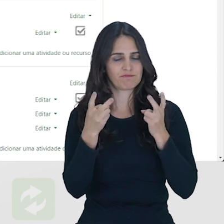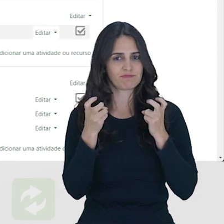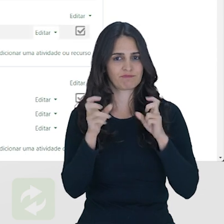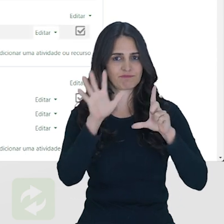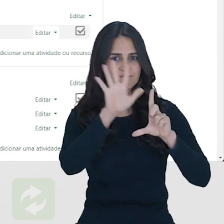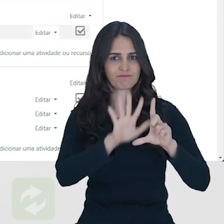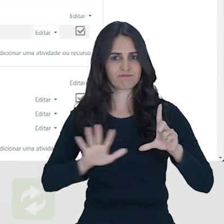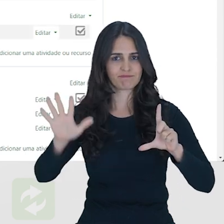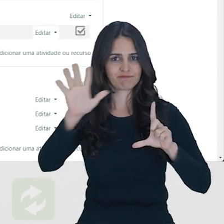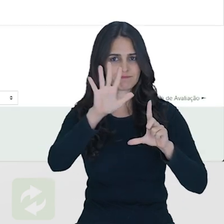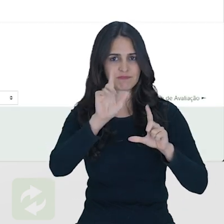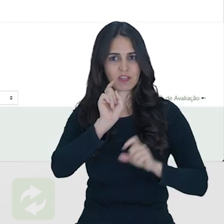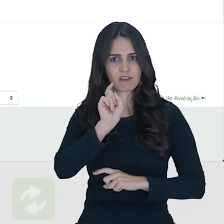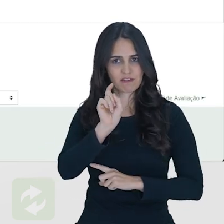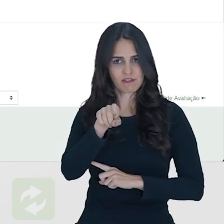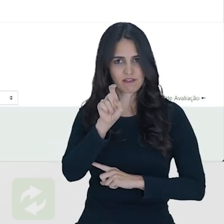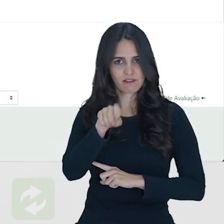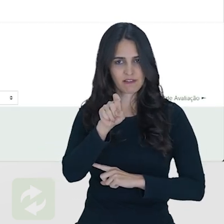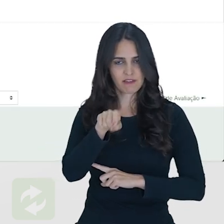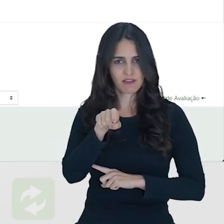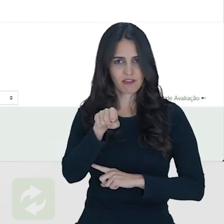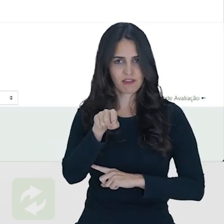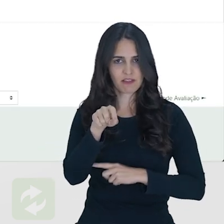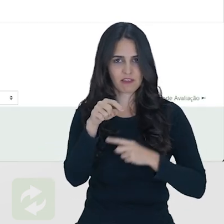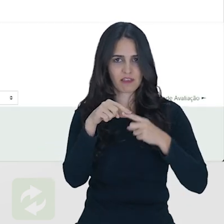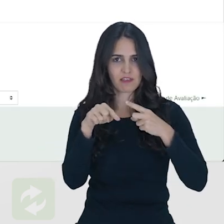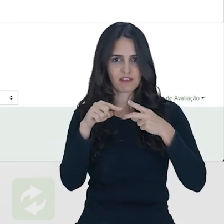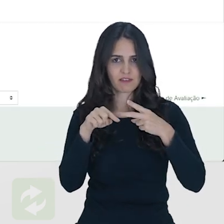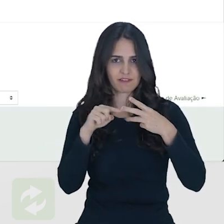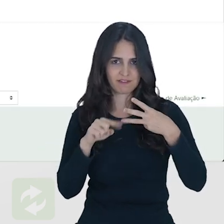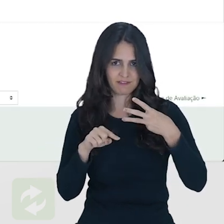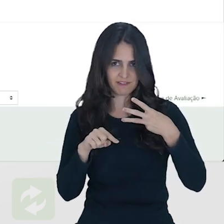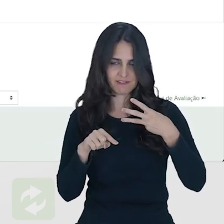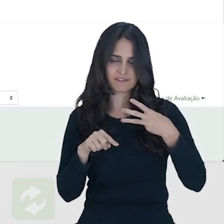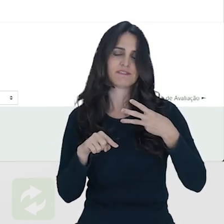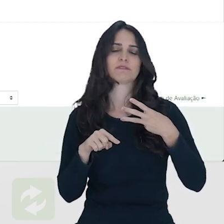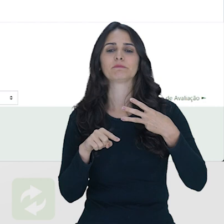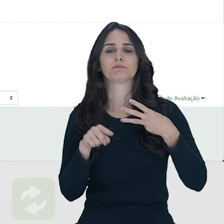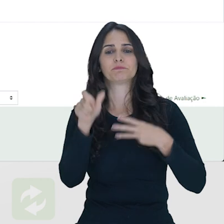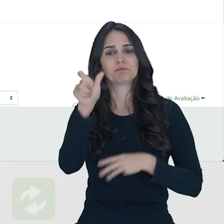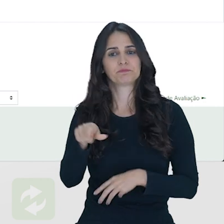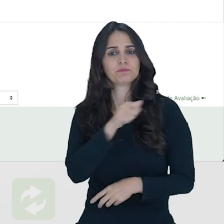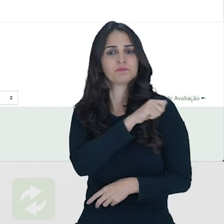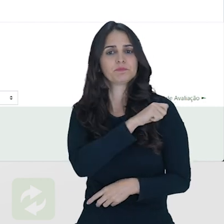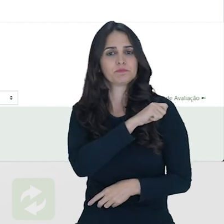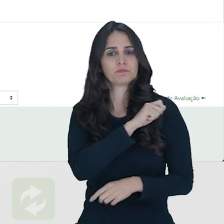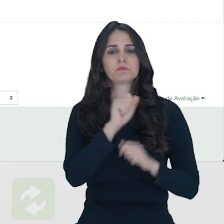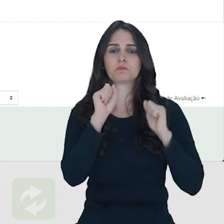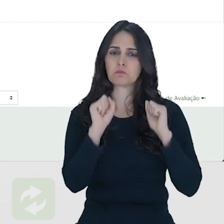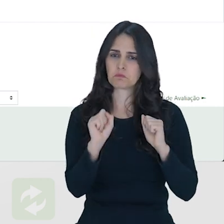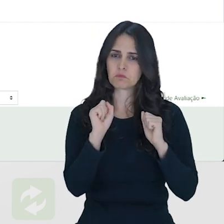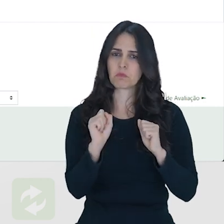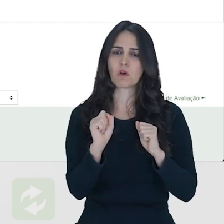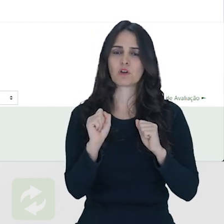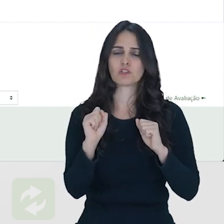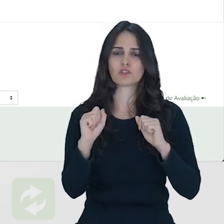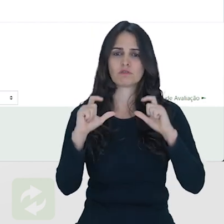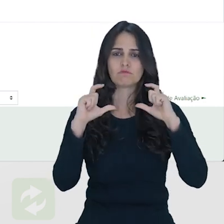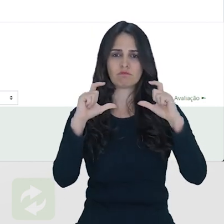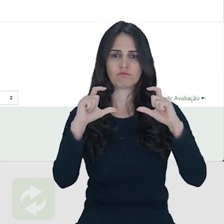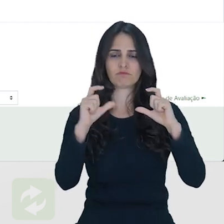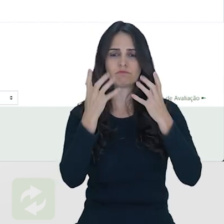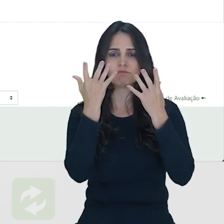aqui eu tenho uma pasta cliquei na pasta eu tenho três materiais e o aluno pode fazer